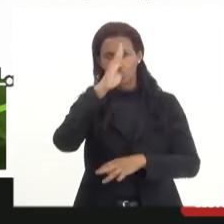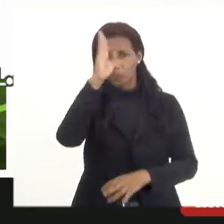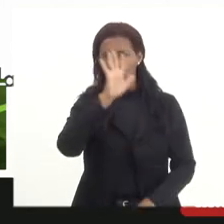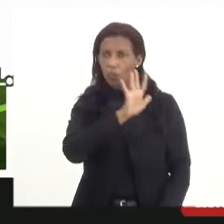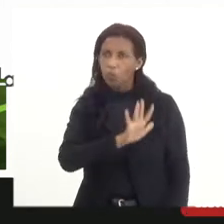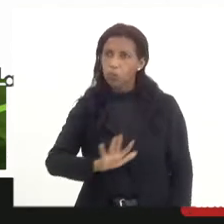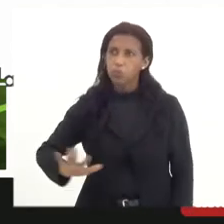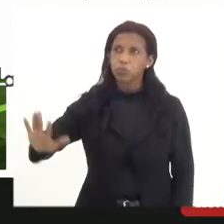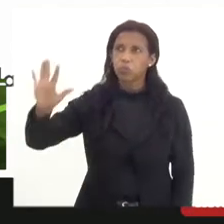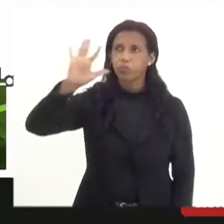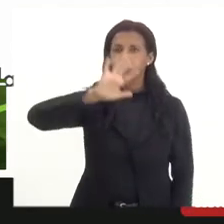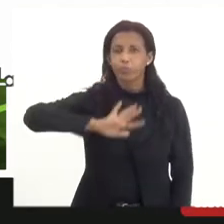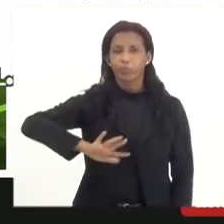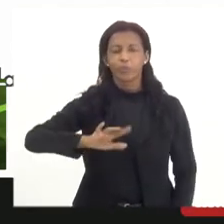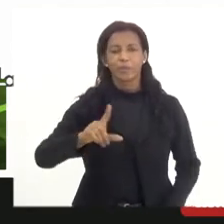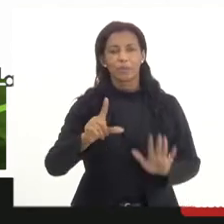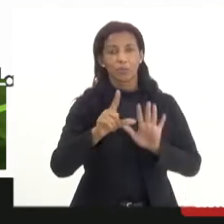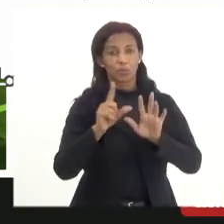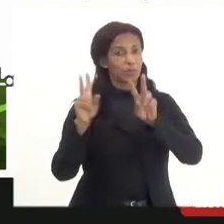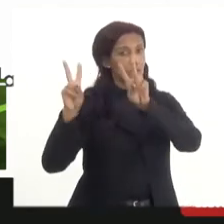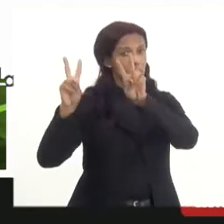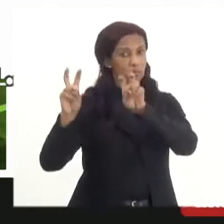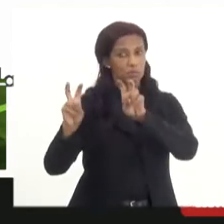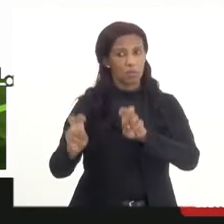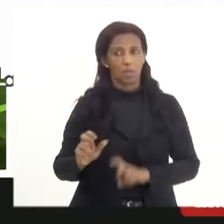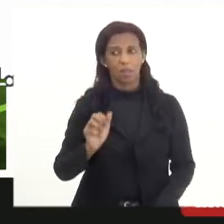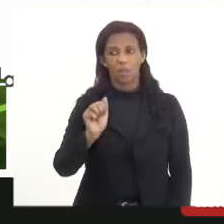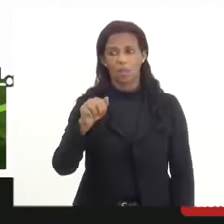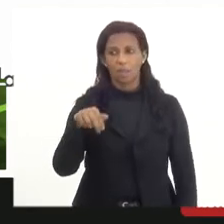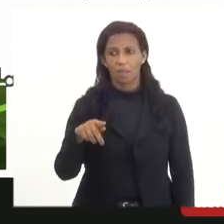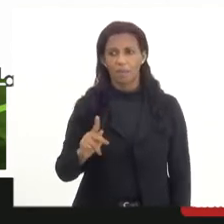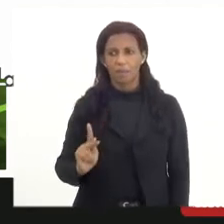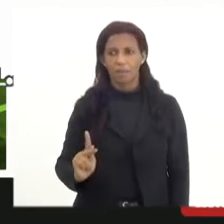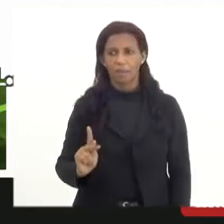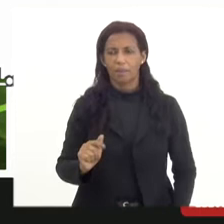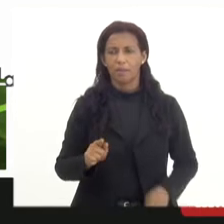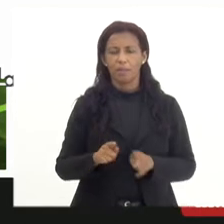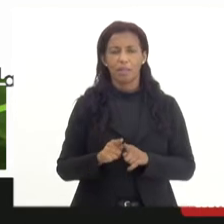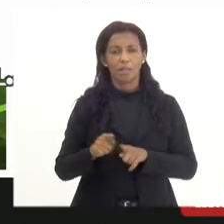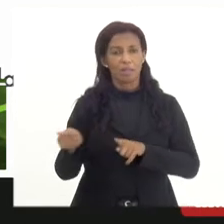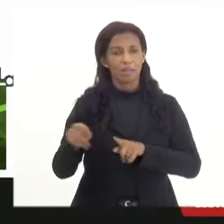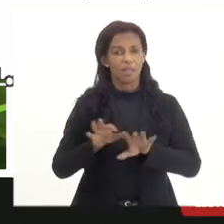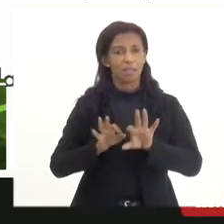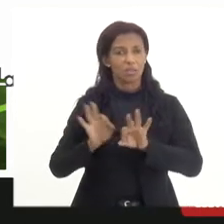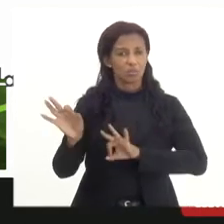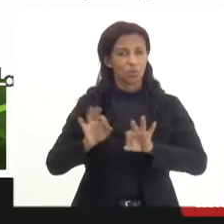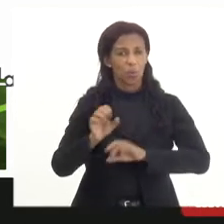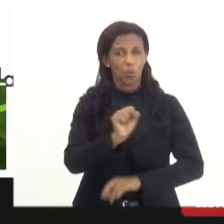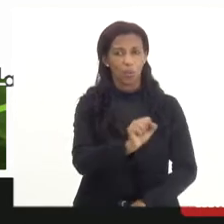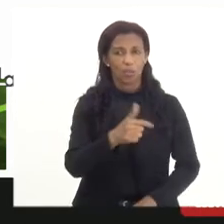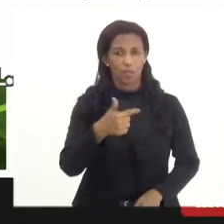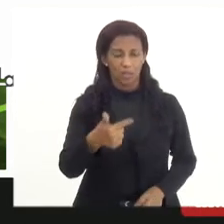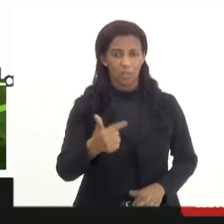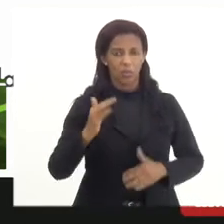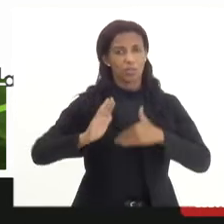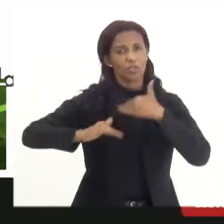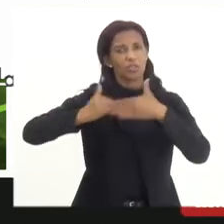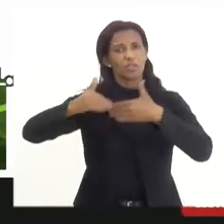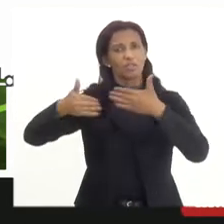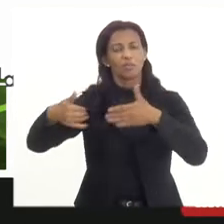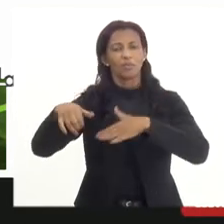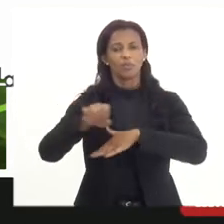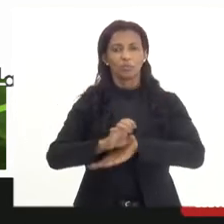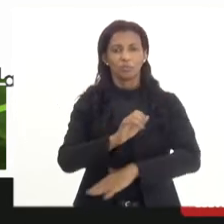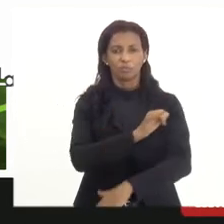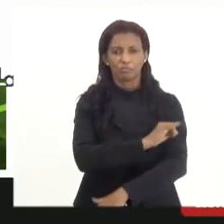inteiro, usando as cláusulas de P&D da ANP. E desses projetos, 82 desenvolvidos no Rio de Janeiro,